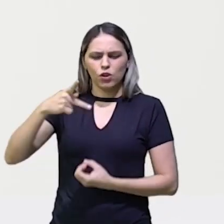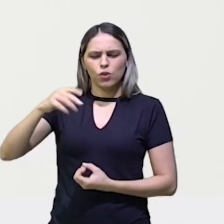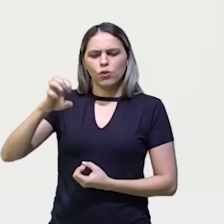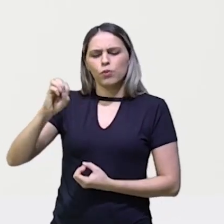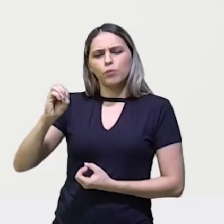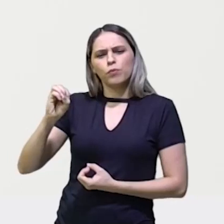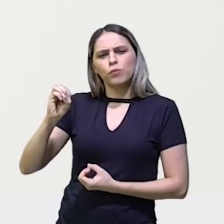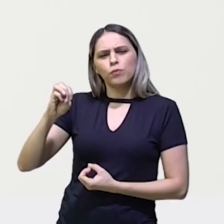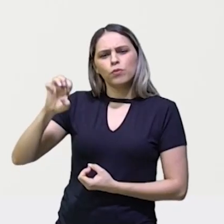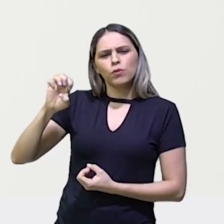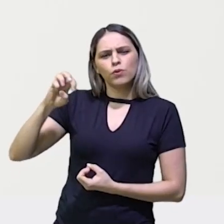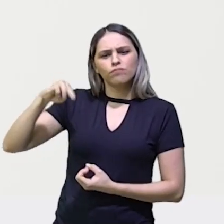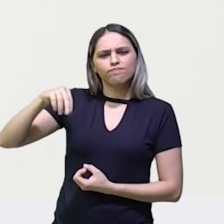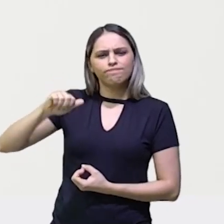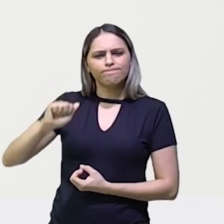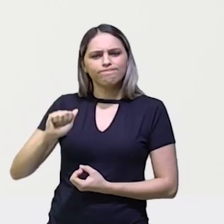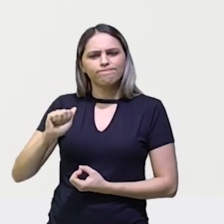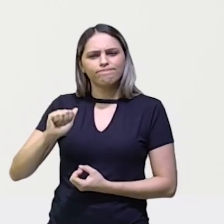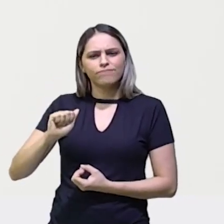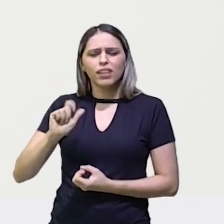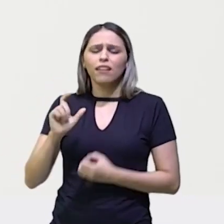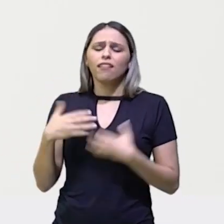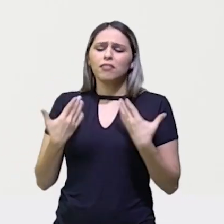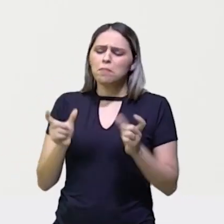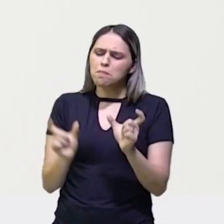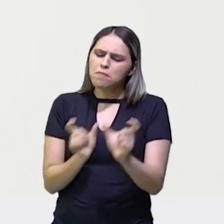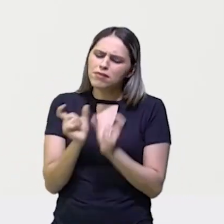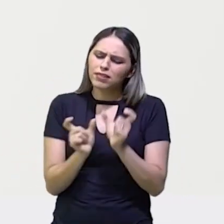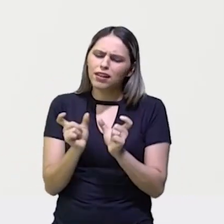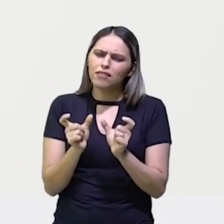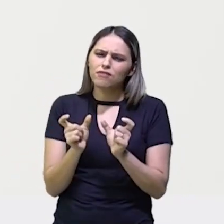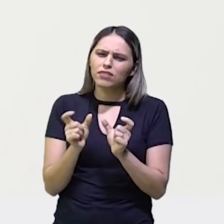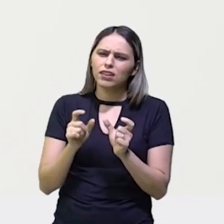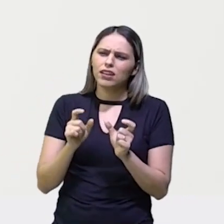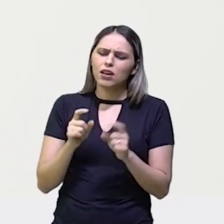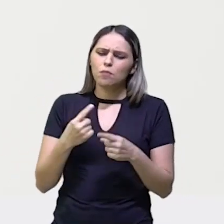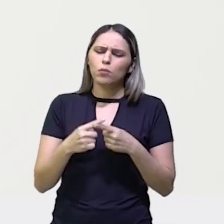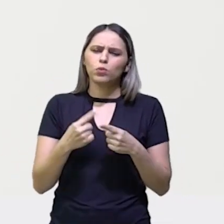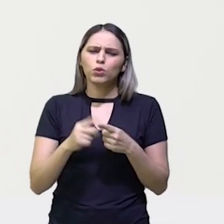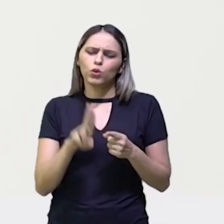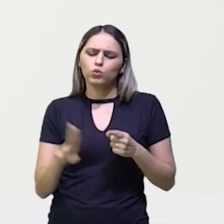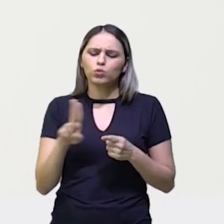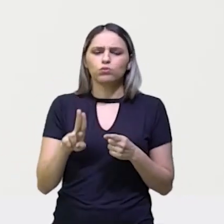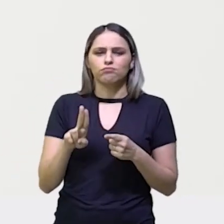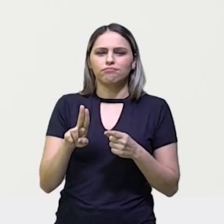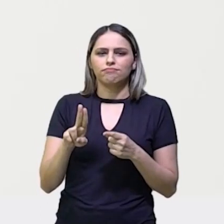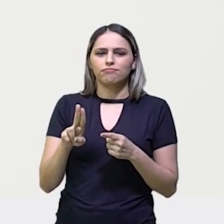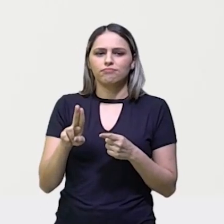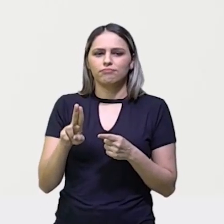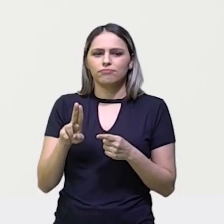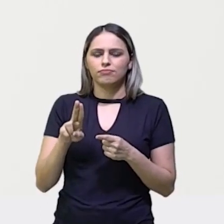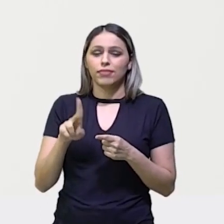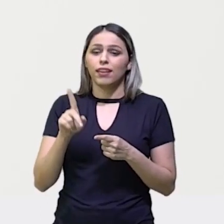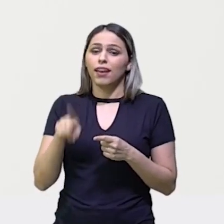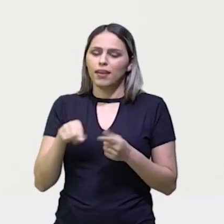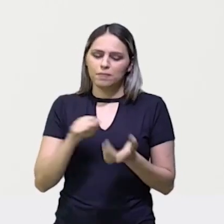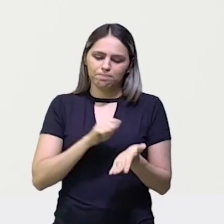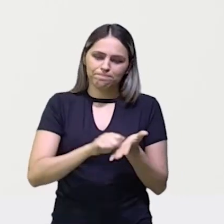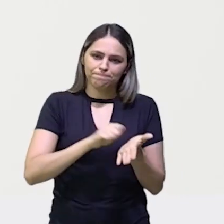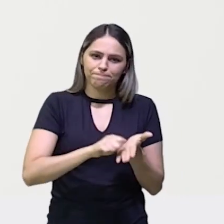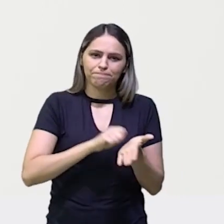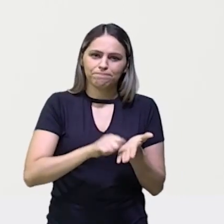escrita bem aqui, ó. E para que serve o poema, professora? O poema é